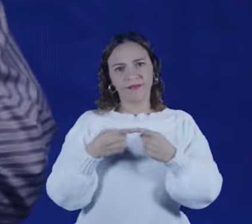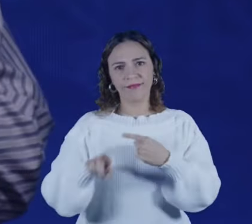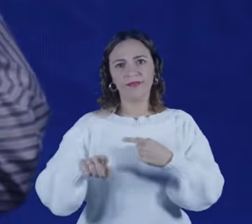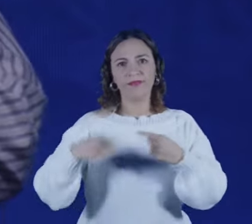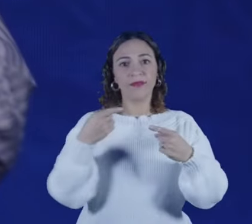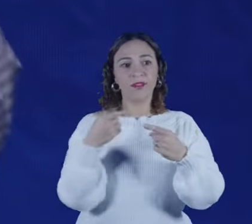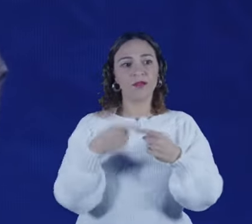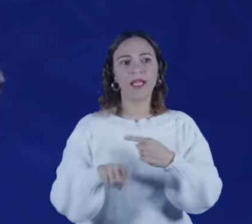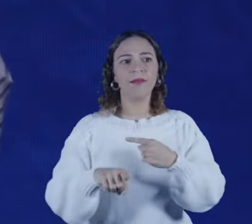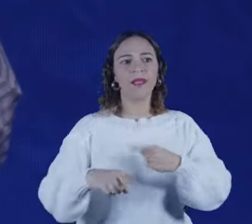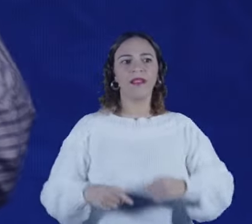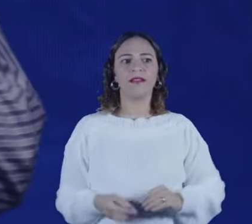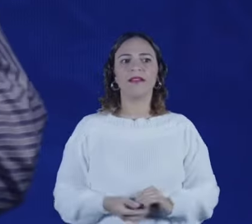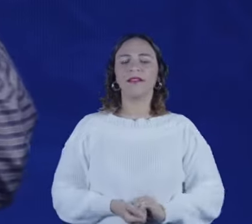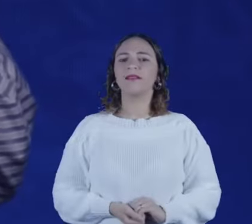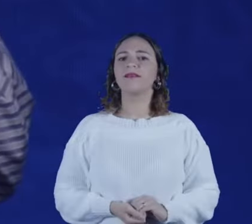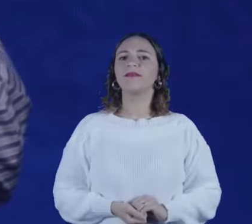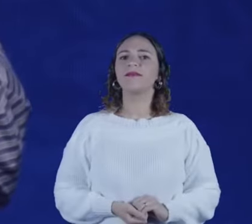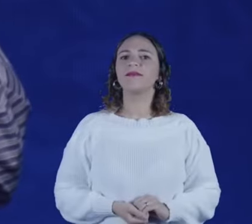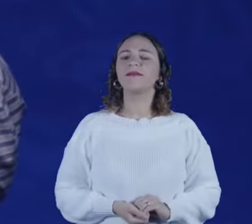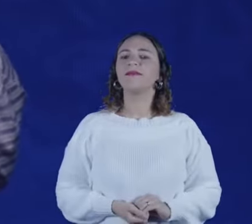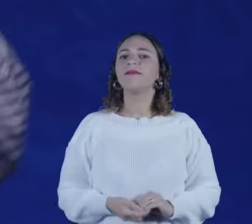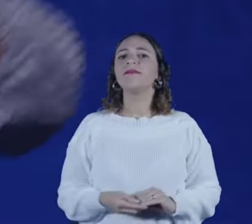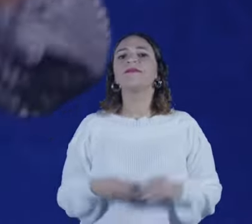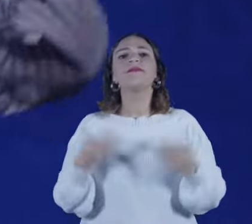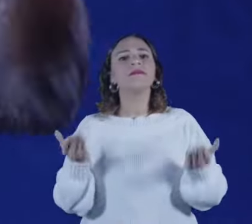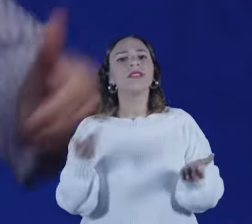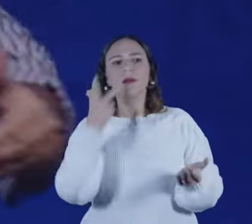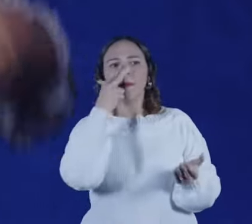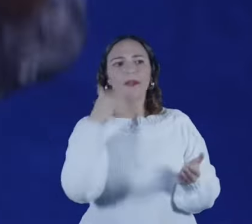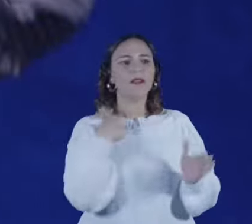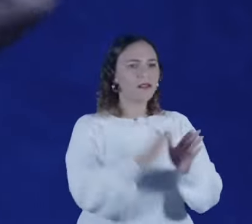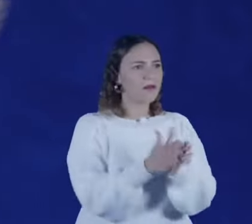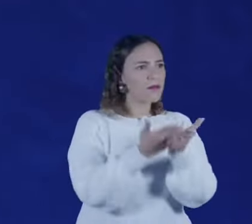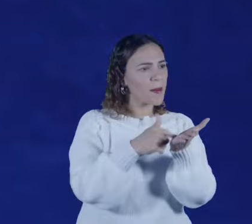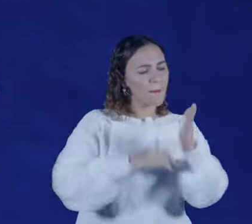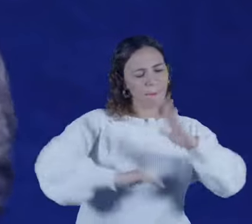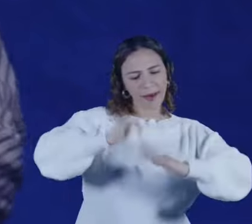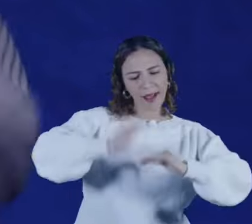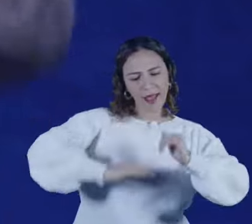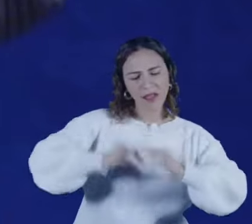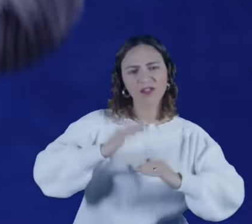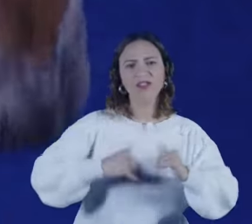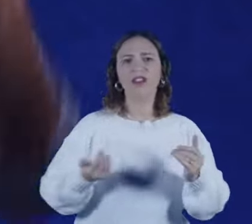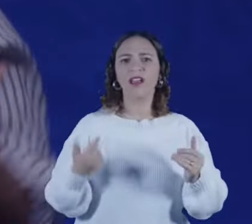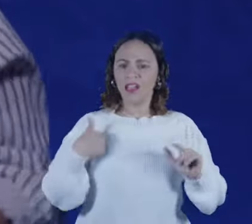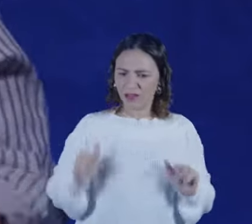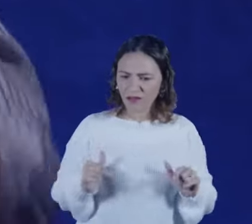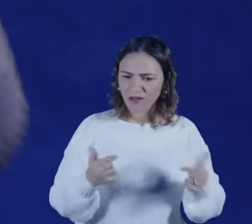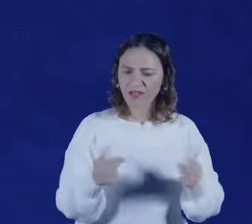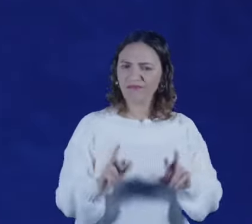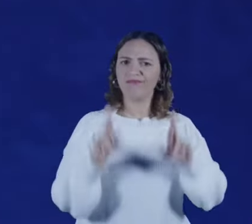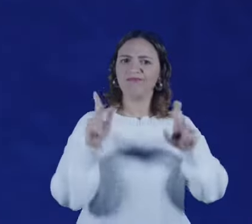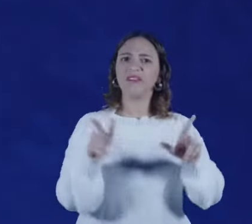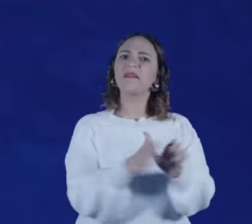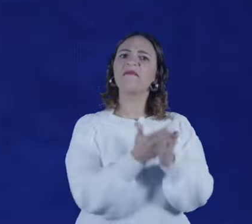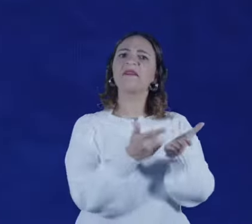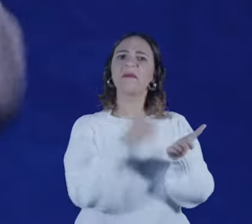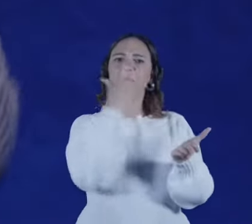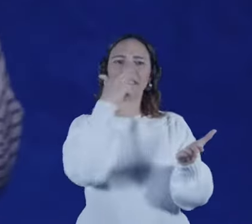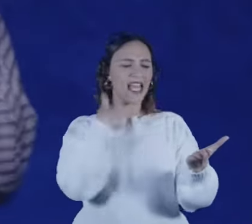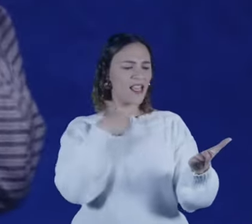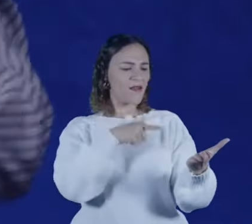Bíblia. Discordam da Bíblia em todos os sentidos, na sua prática, nas suas convicções, usam a Bíblia para o